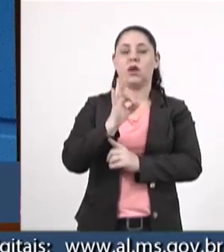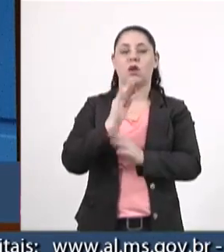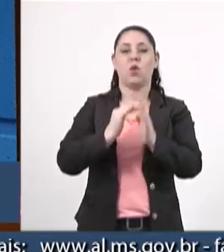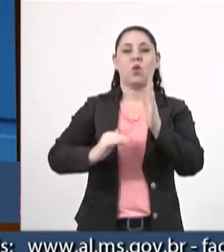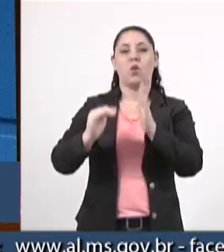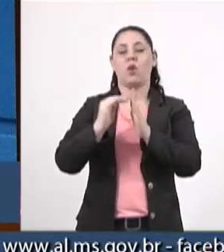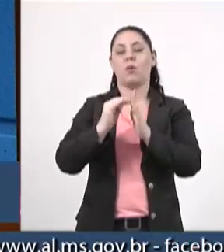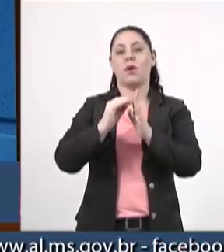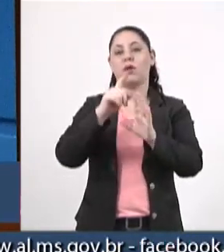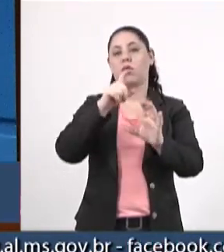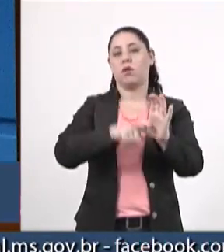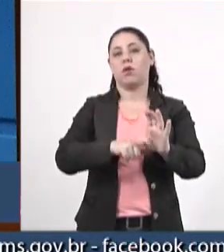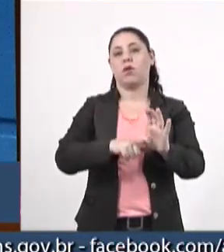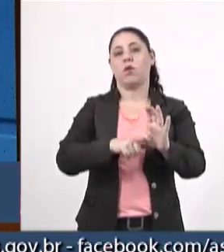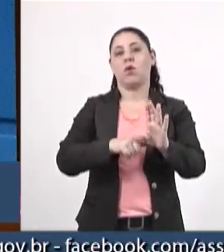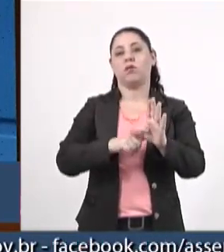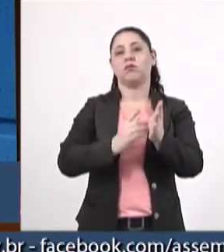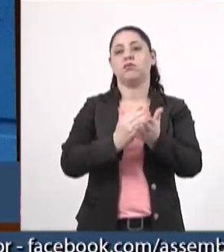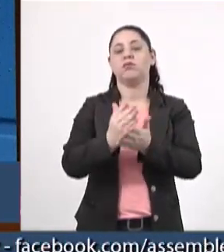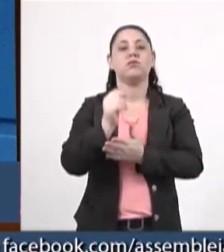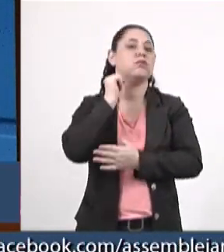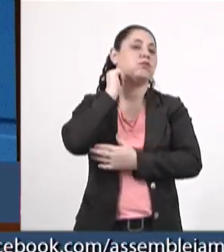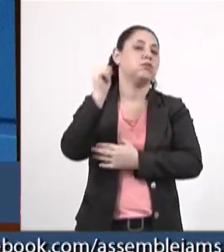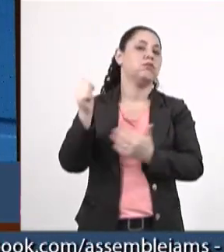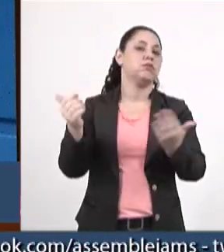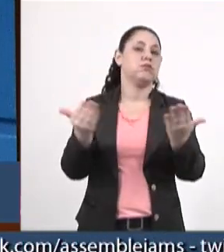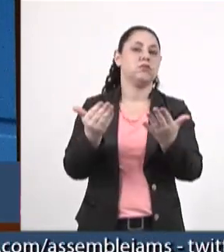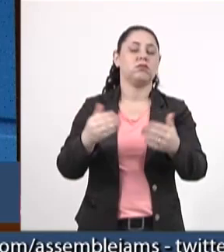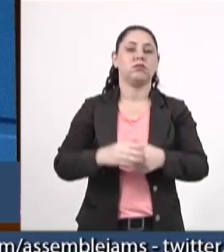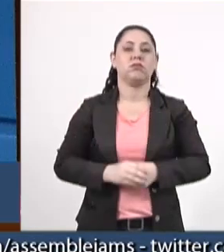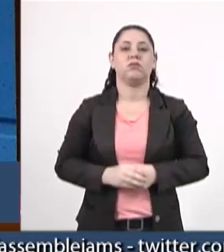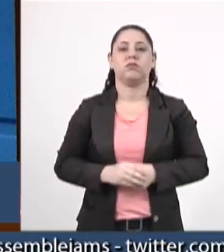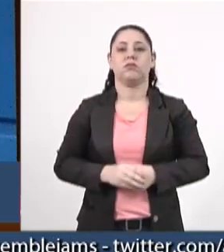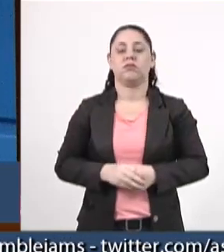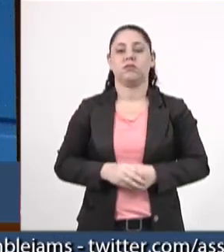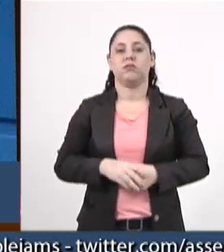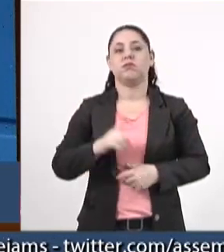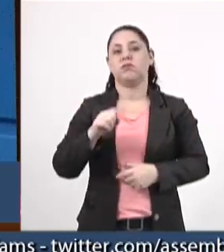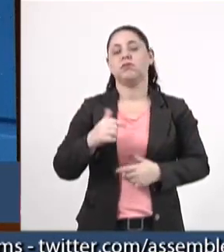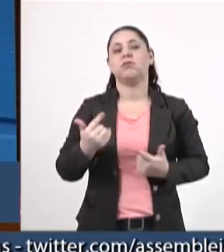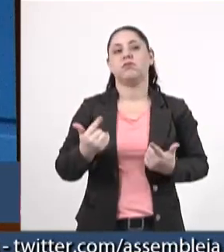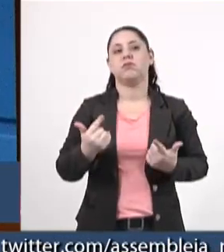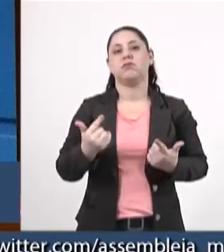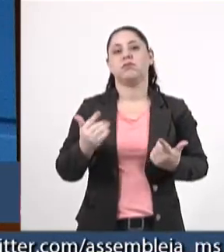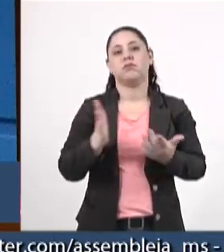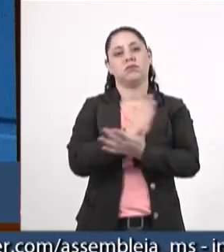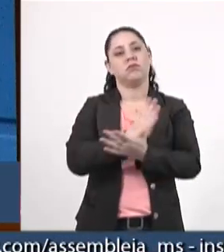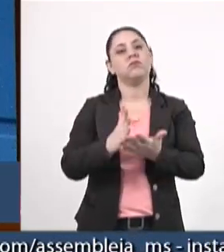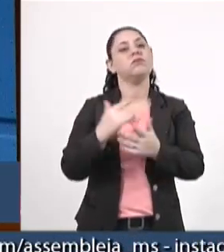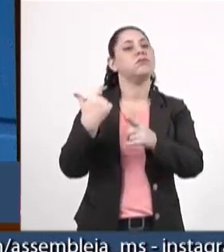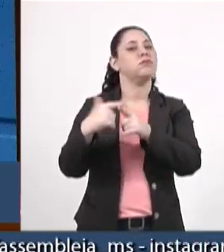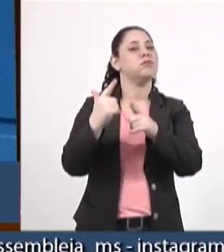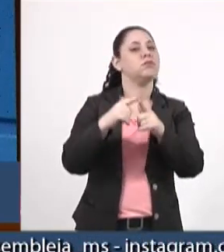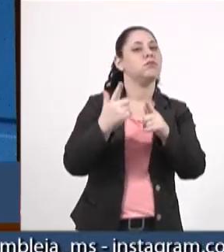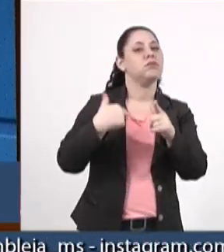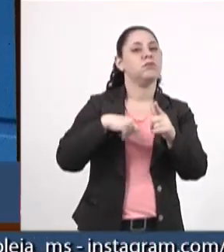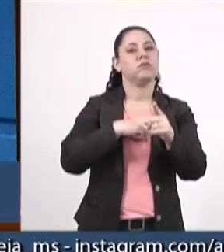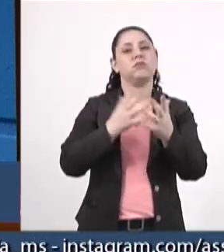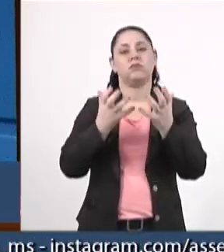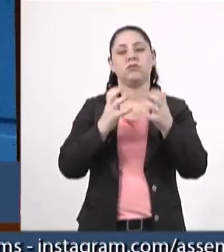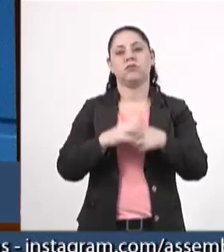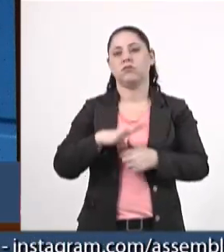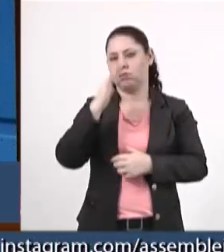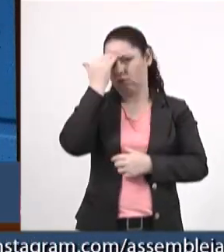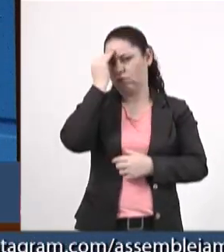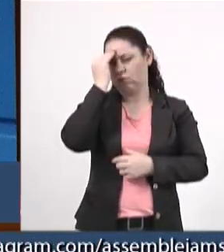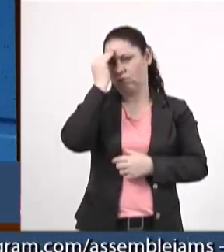energia elétrica agora a partir de abril deste ano. Então, são essas situações que nós gostaríamos aqui, eu entendo